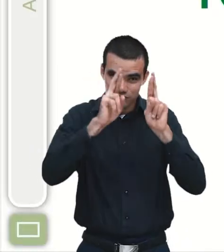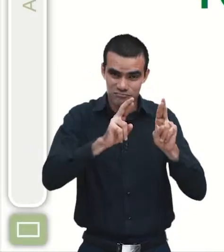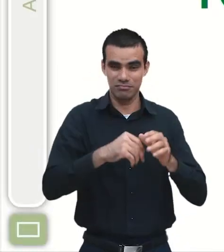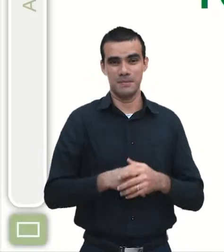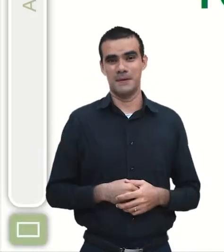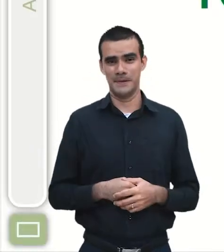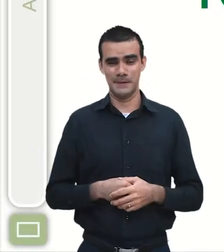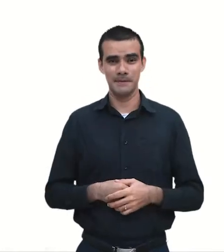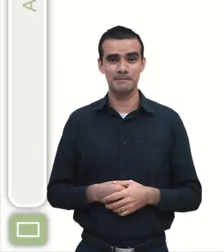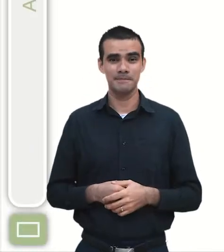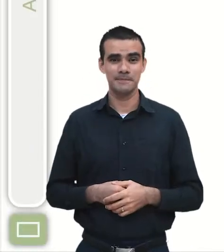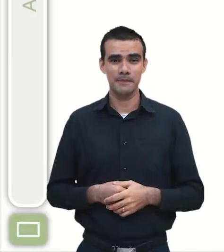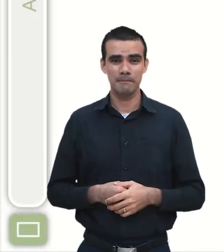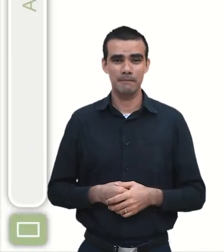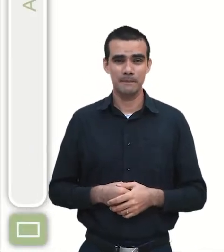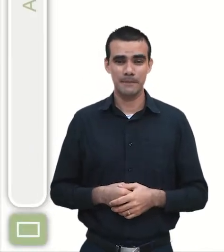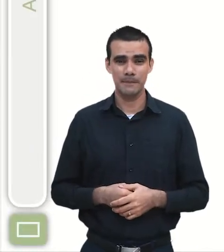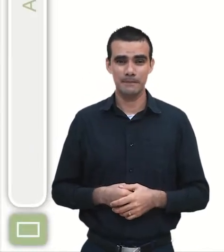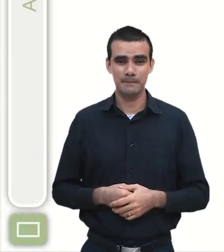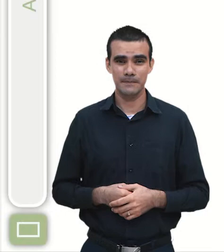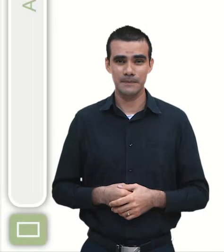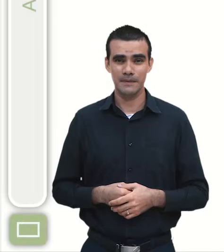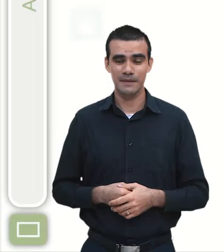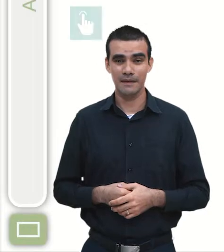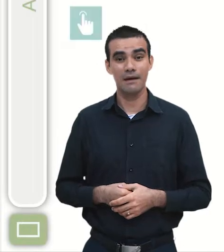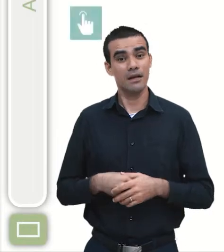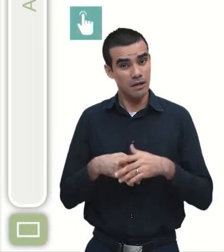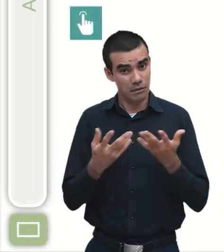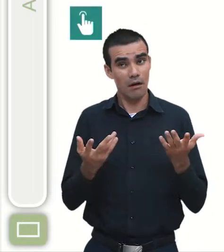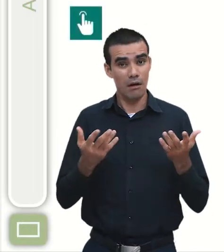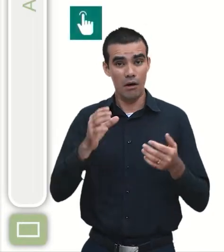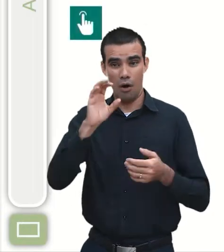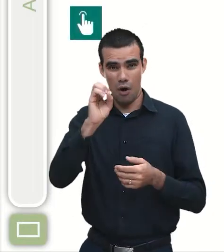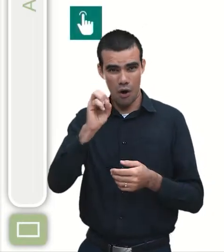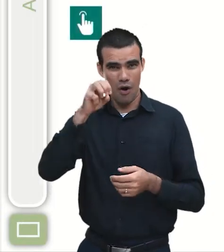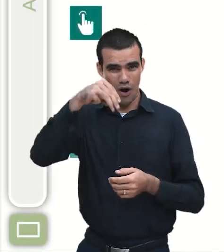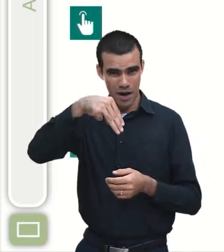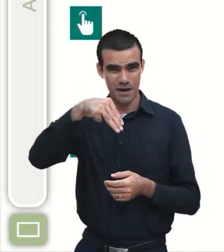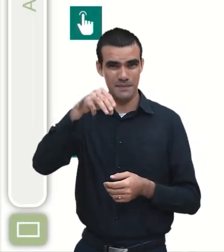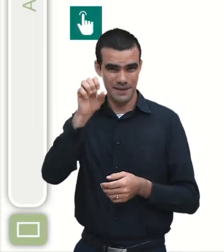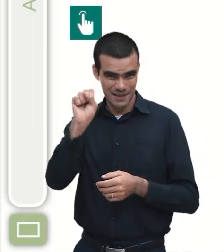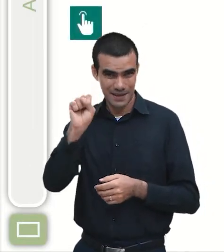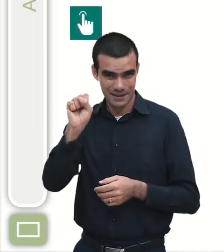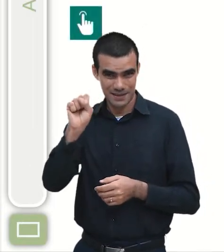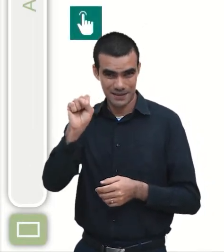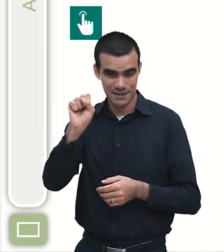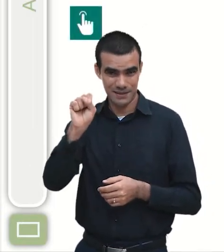a ideia, a própria Organização Mundial da Saúde,